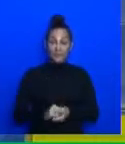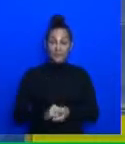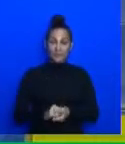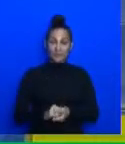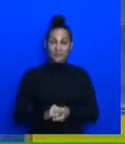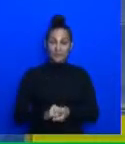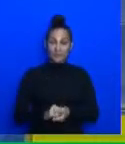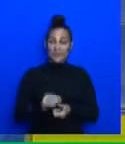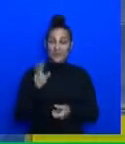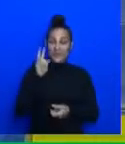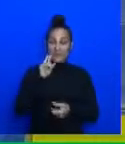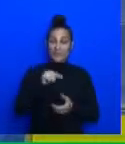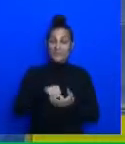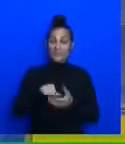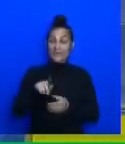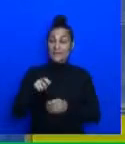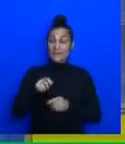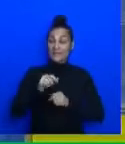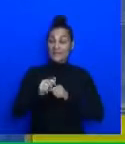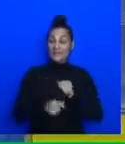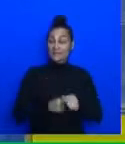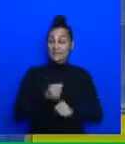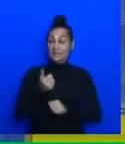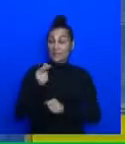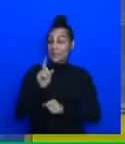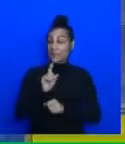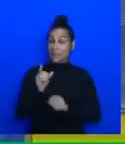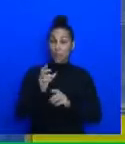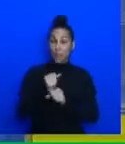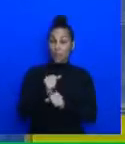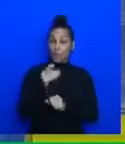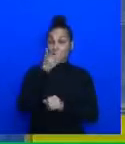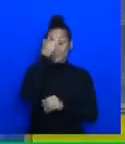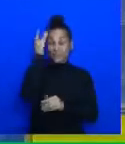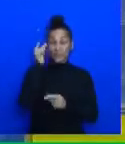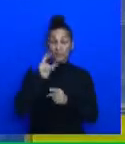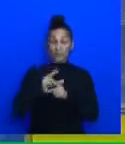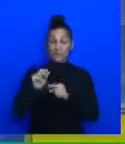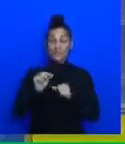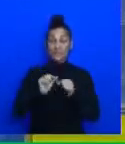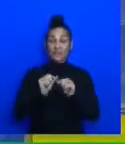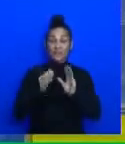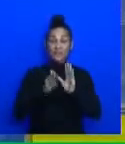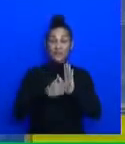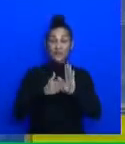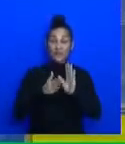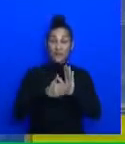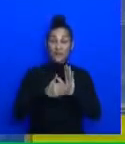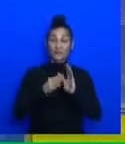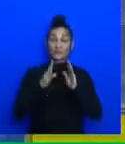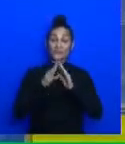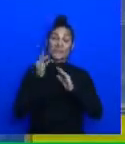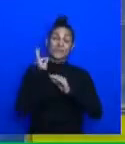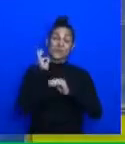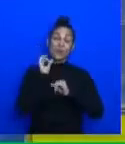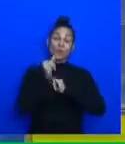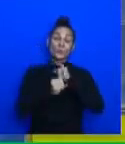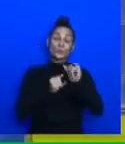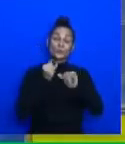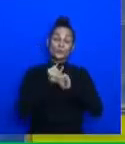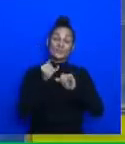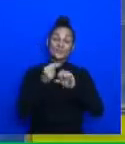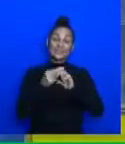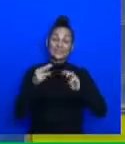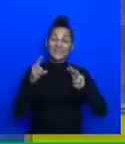12 lembrando na Mega da Virada o prêmio não acumula faça sua aposta nas lotéricas e nos canais eletrônicos das loterias Caixa